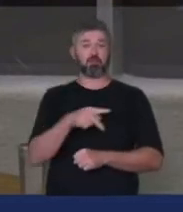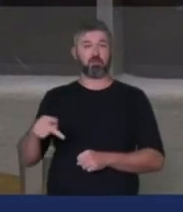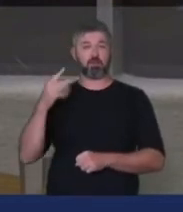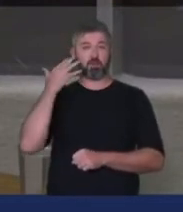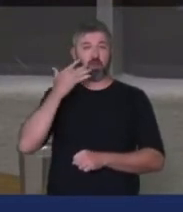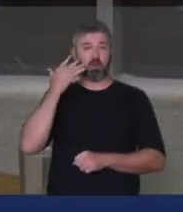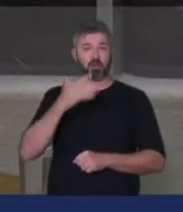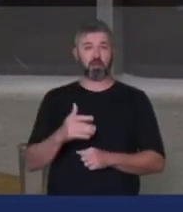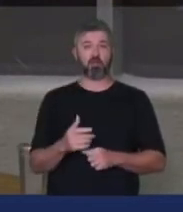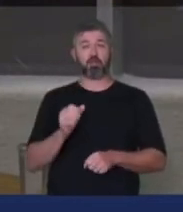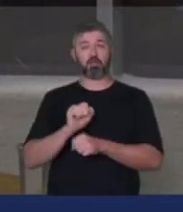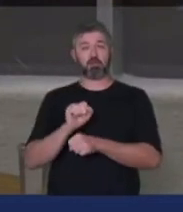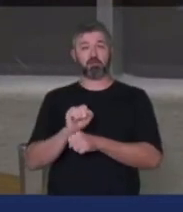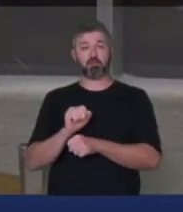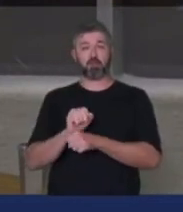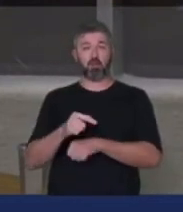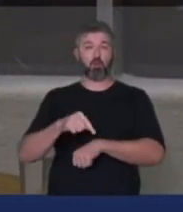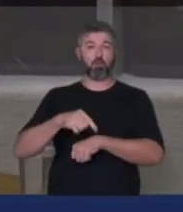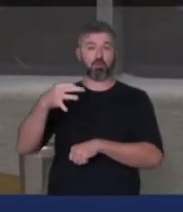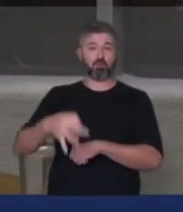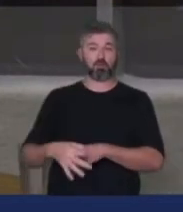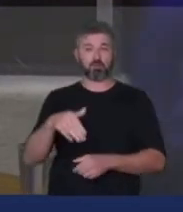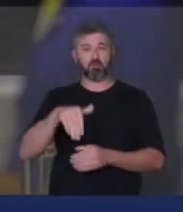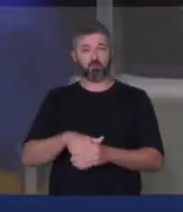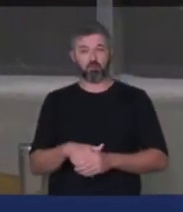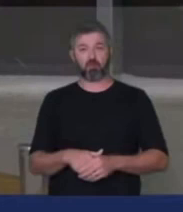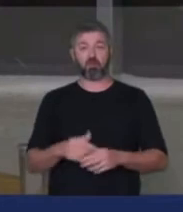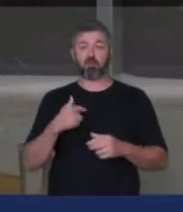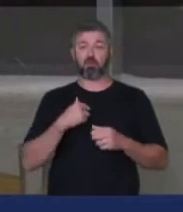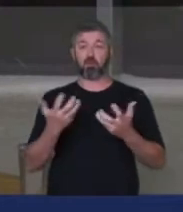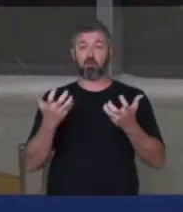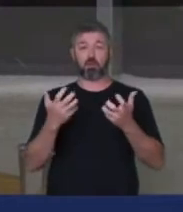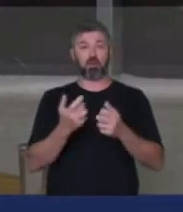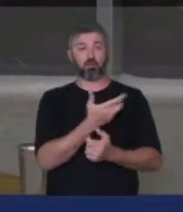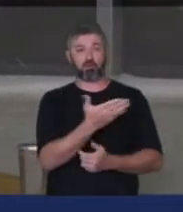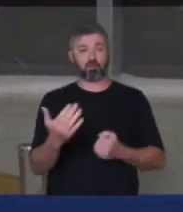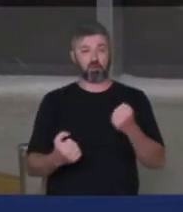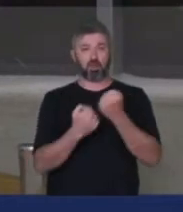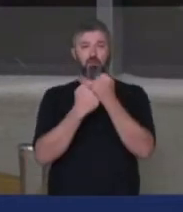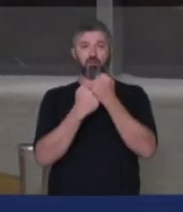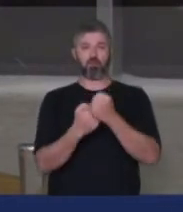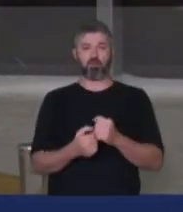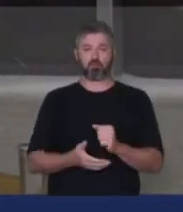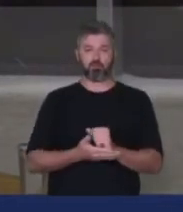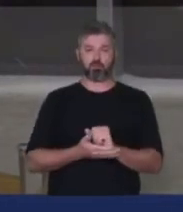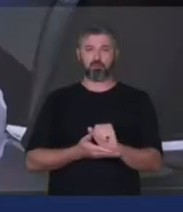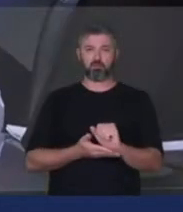Lira, que está aguardando o melhor momento para pautá-lo. E eu conto com a aprovação de todos vocês. Eu estou aqui.